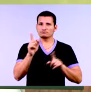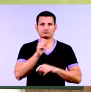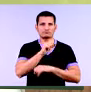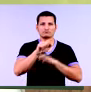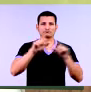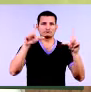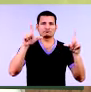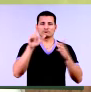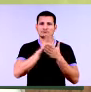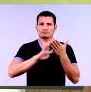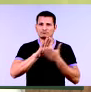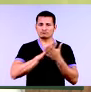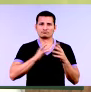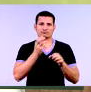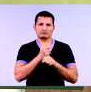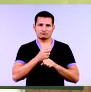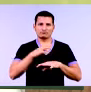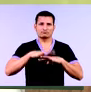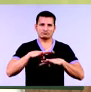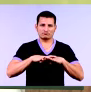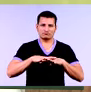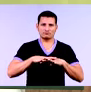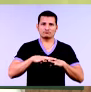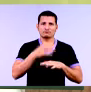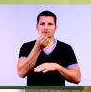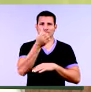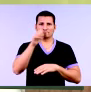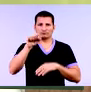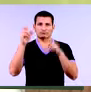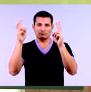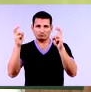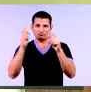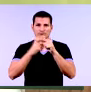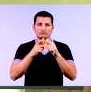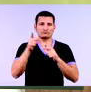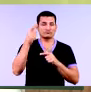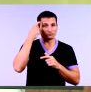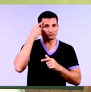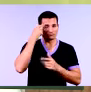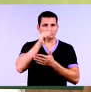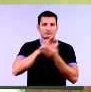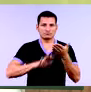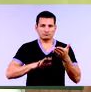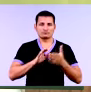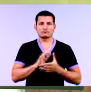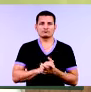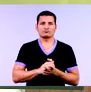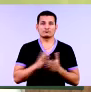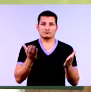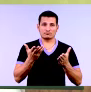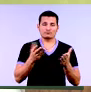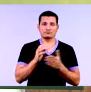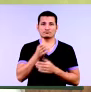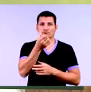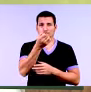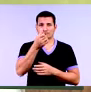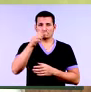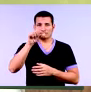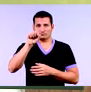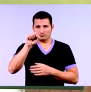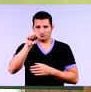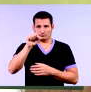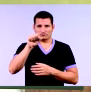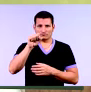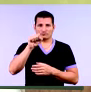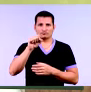cálculo matemático num 68 entre aspas, porque ele reconhece, ele pensa que é um texto. Agora, se eu estou atribuindo um 68, como